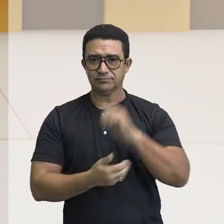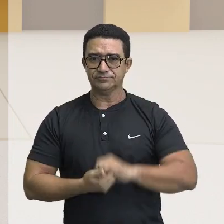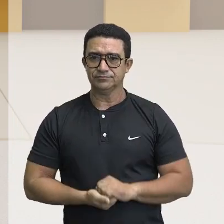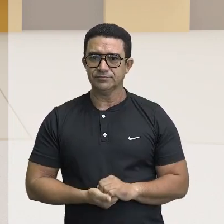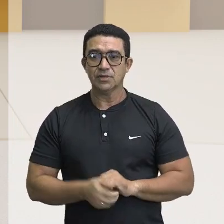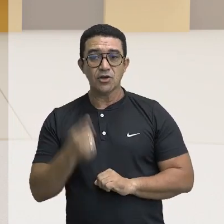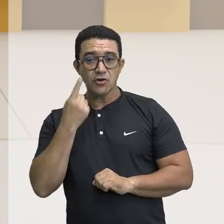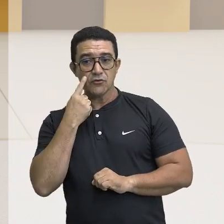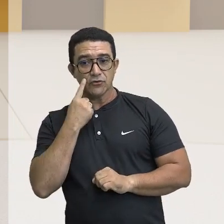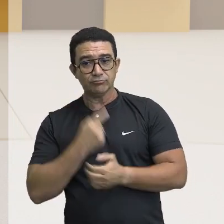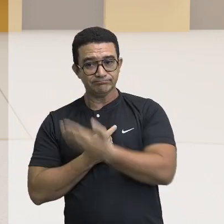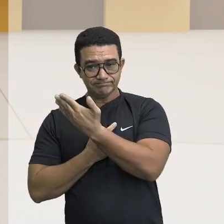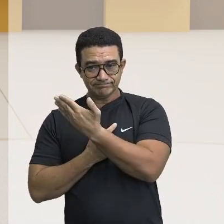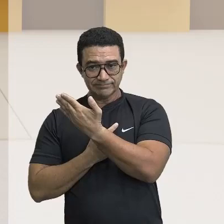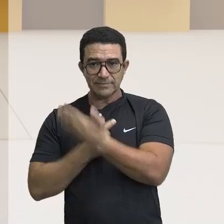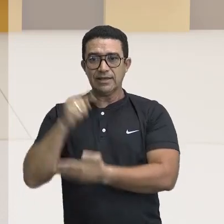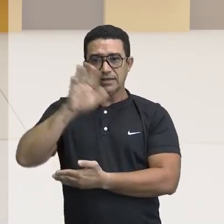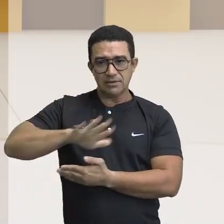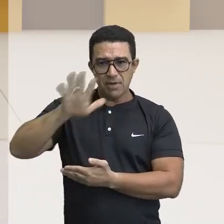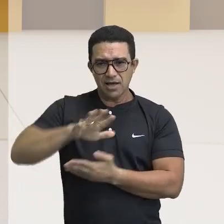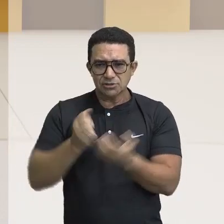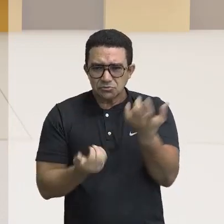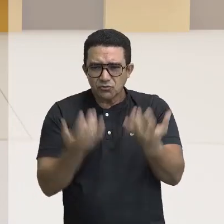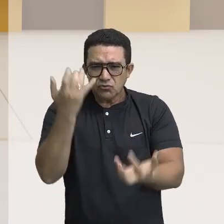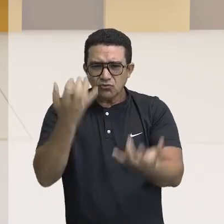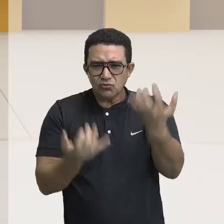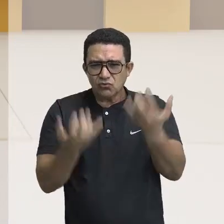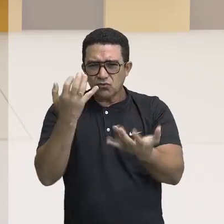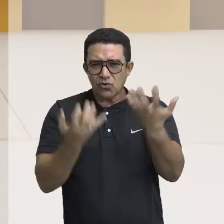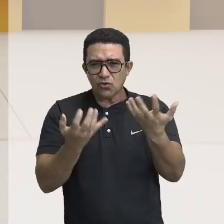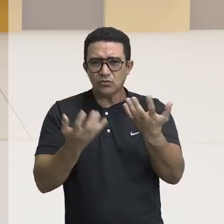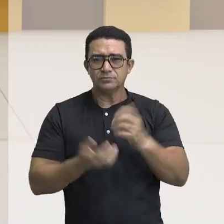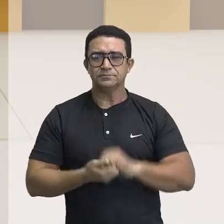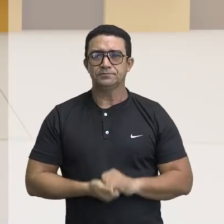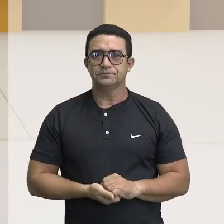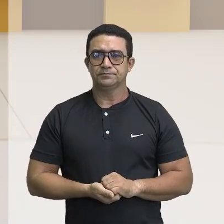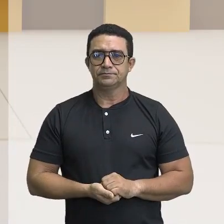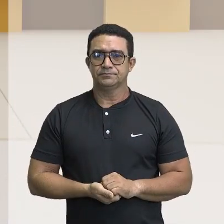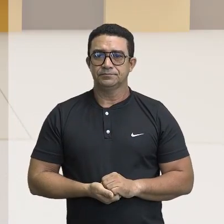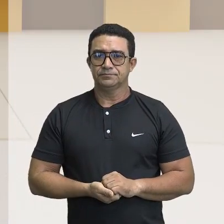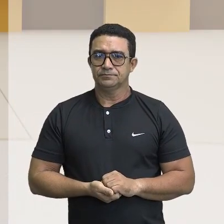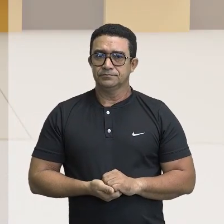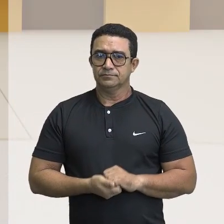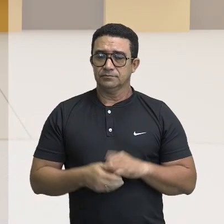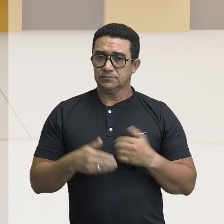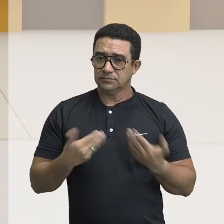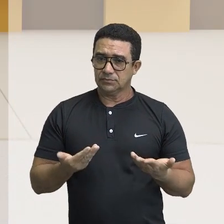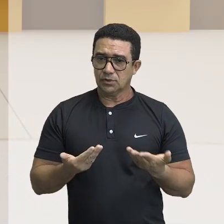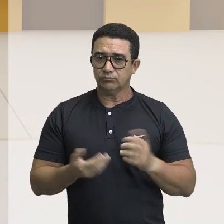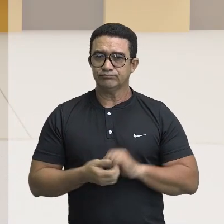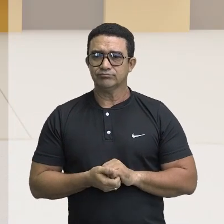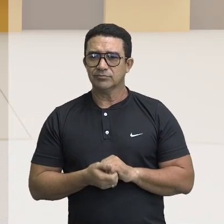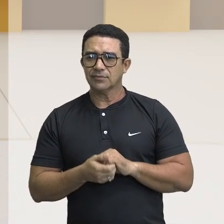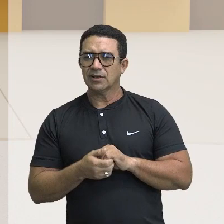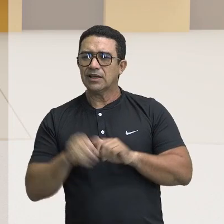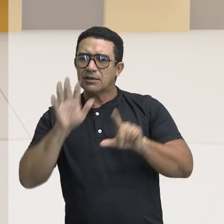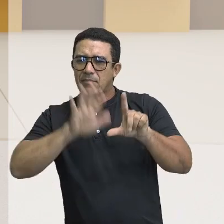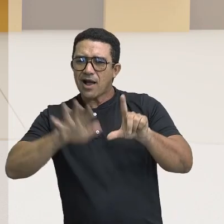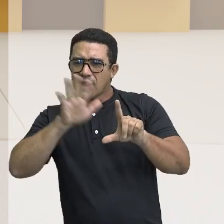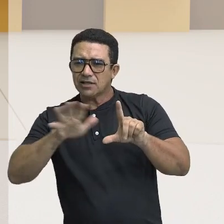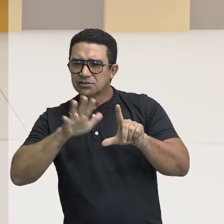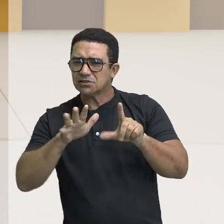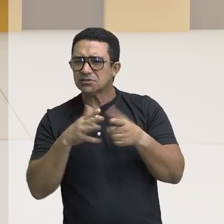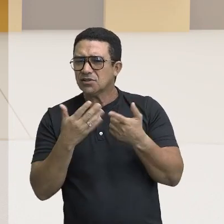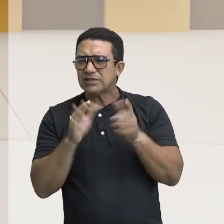de incêndios florestais, né? Mas vejam que essas representações, elas são bem discretas, não são tão